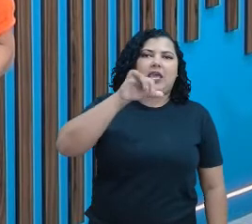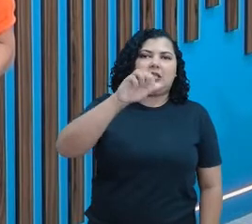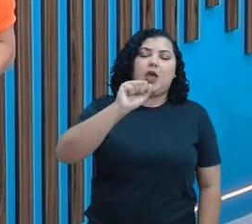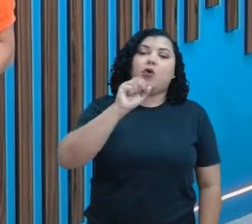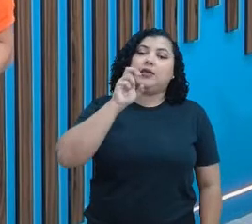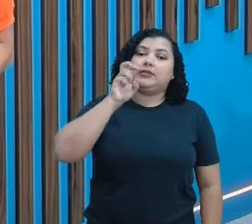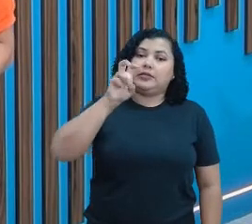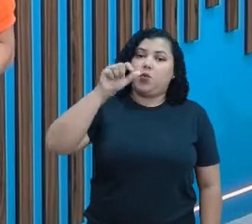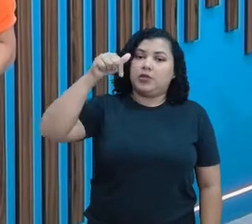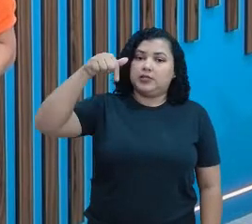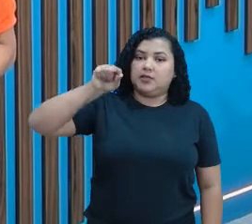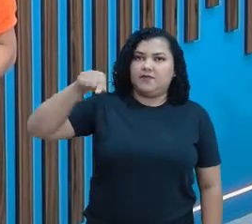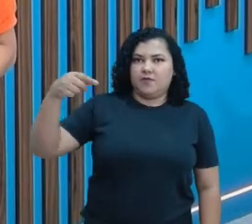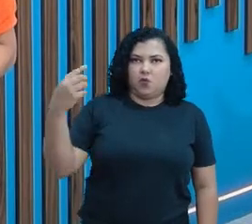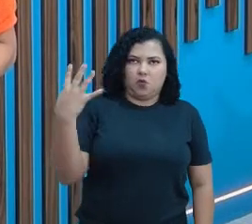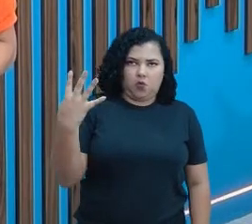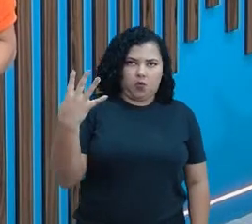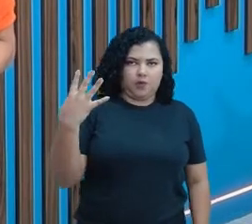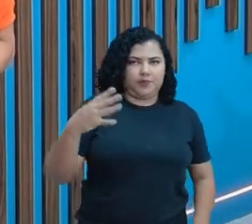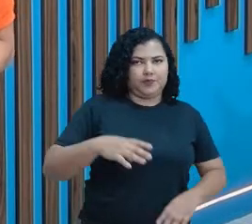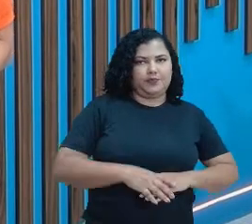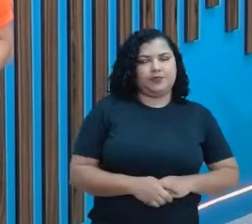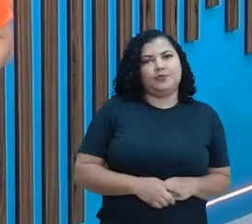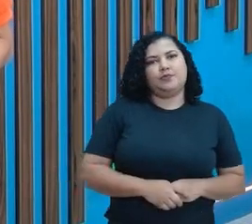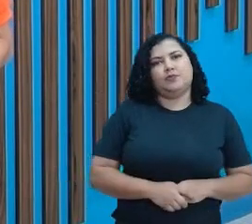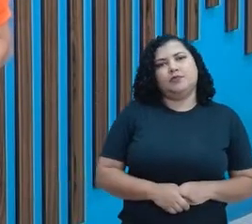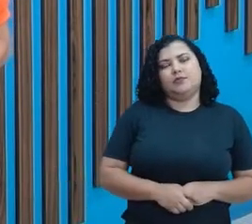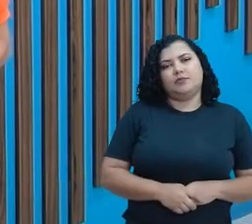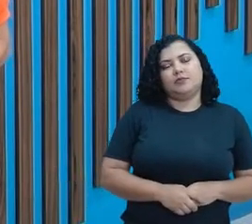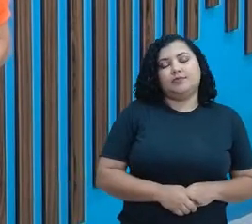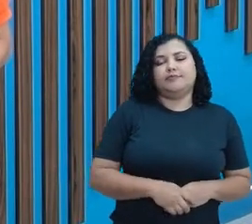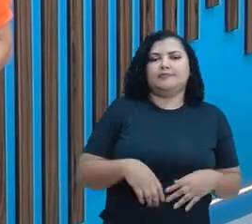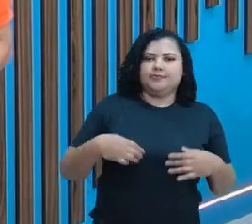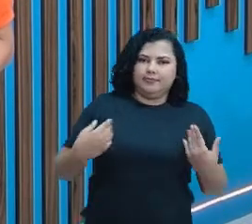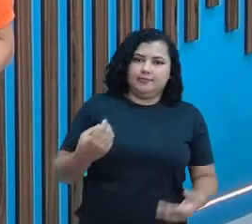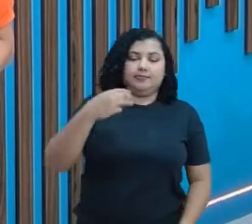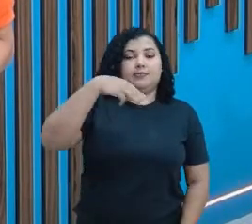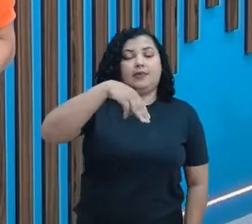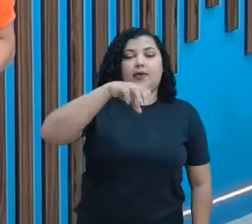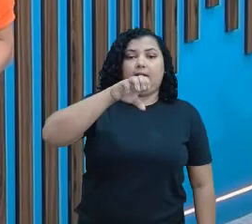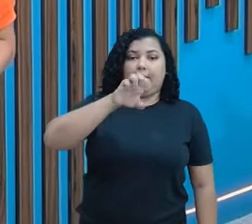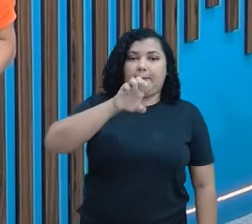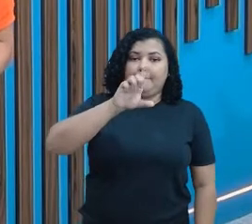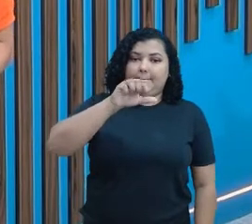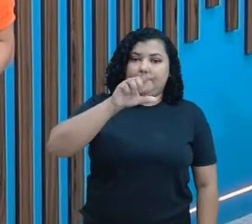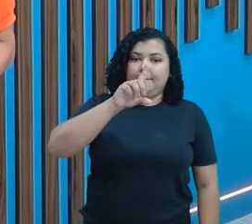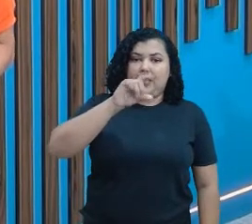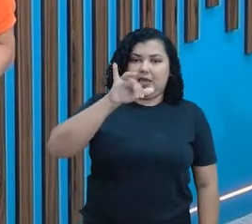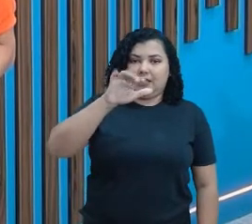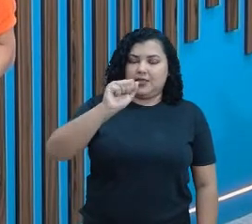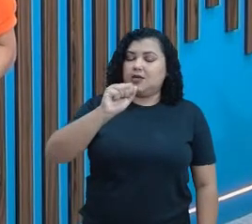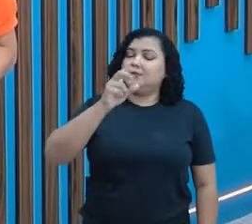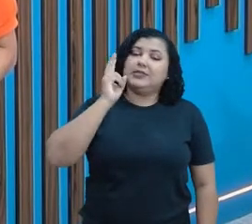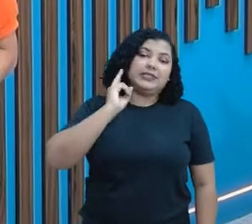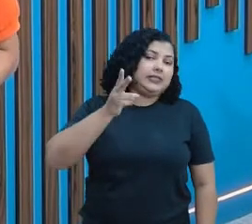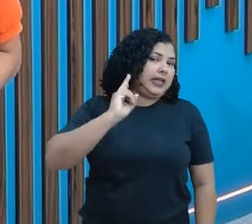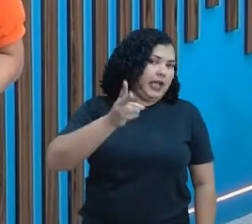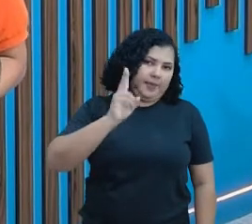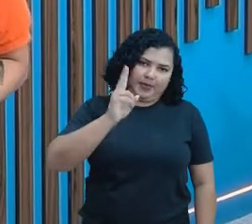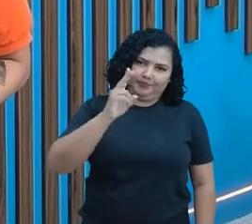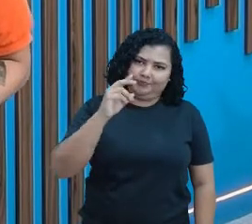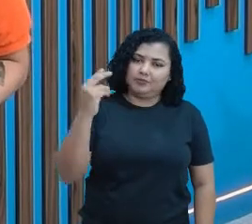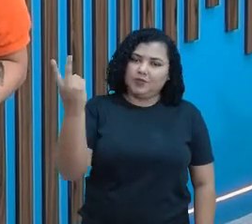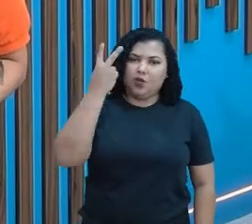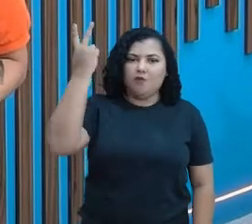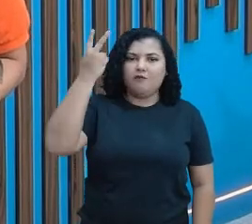57,4. Uma outra coisa a se observar é que a média sempre será um valor maior do que o menor valor observado.